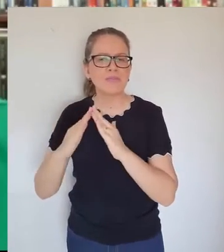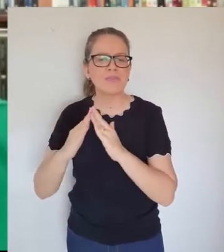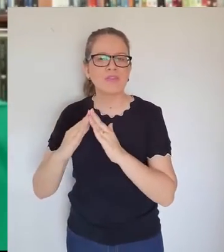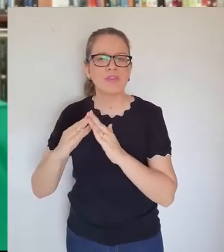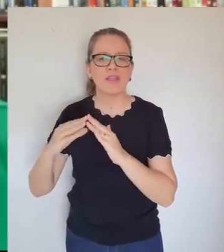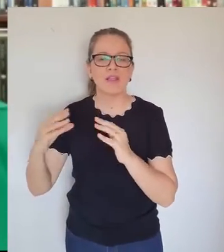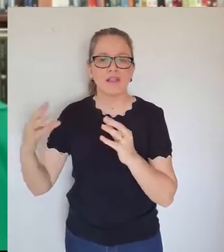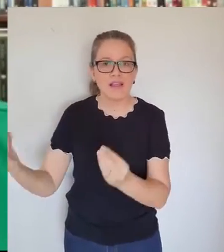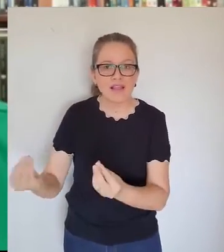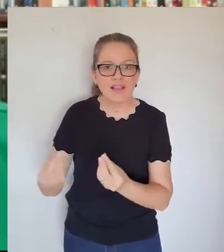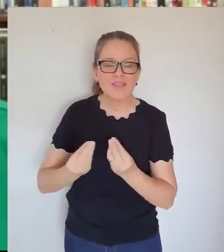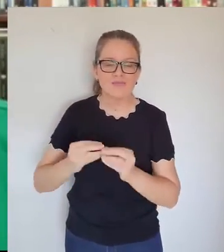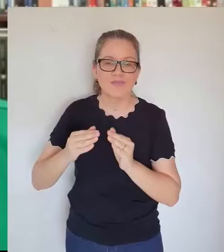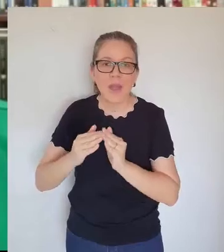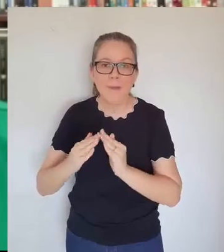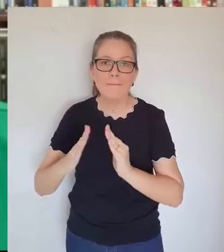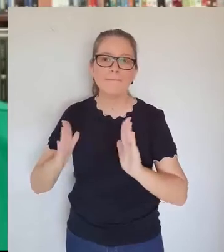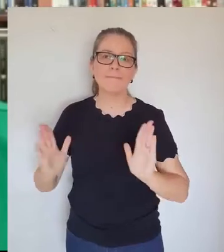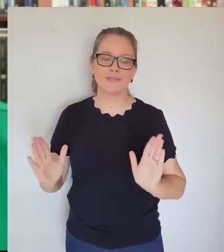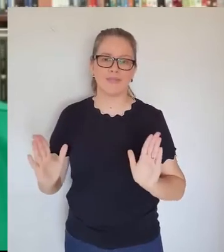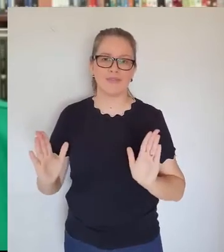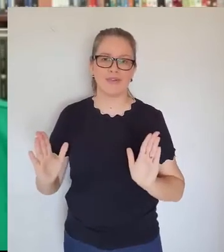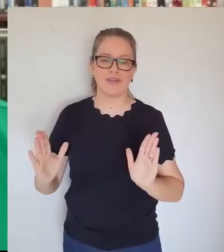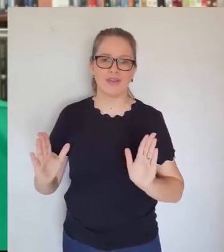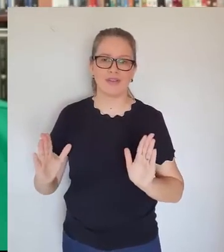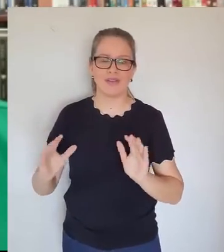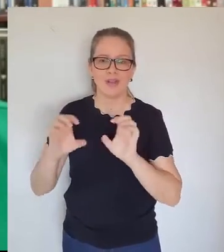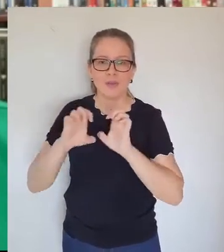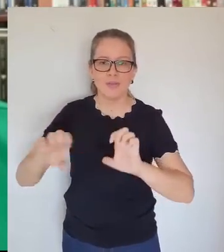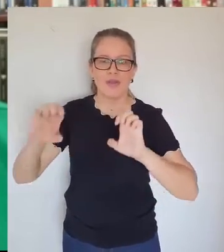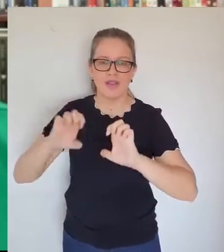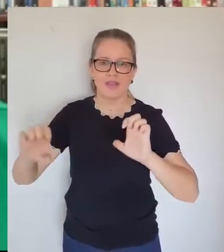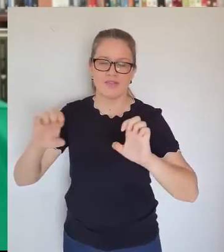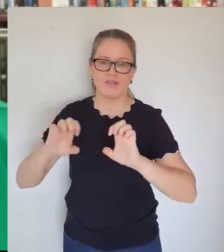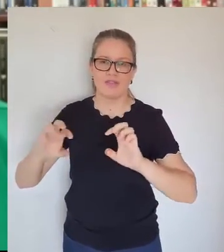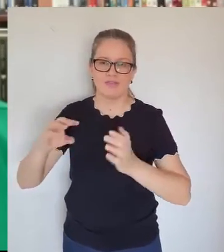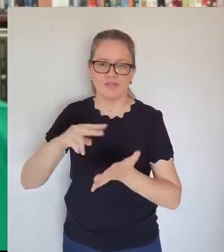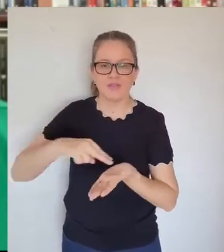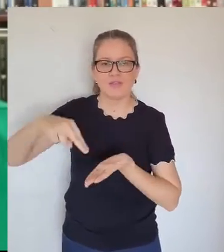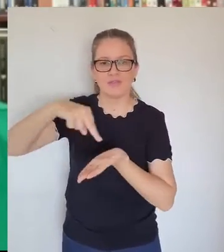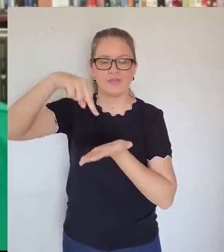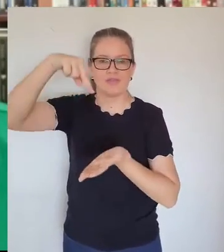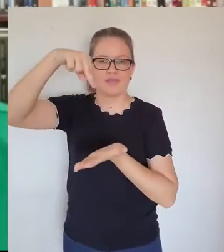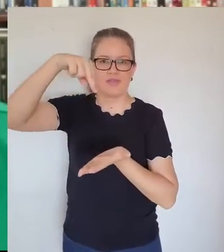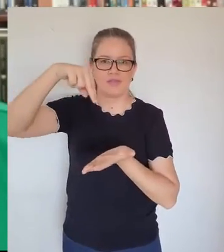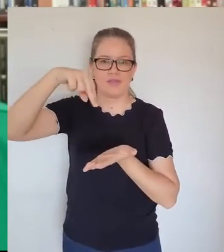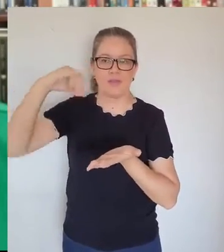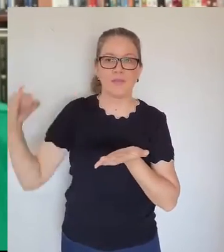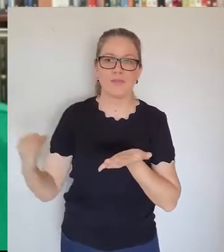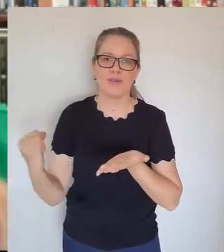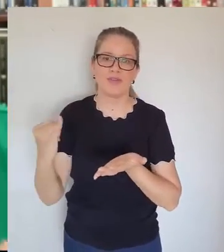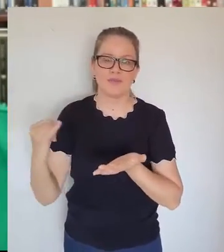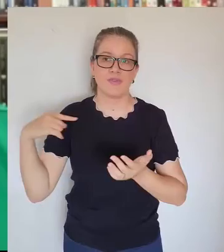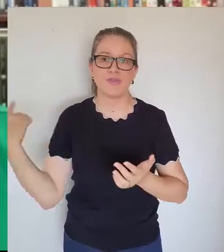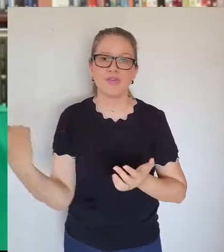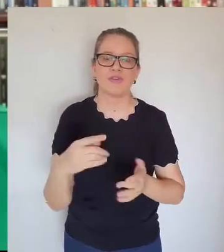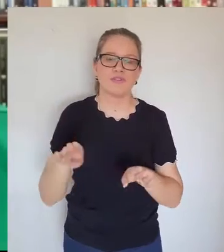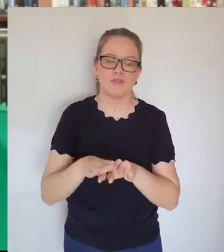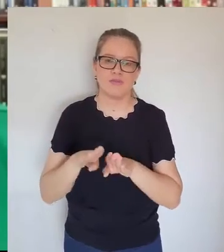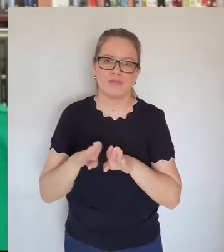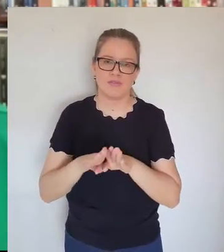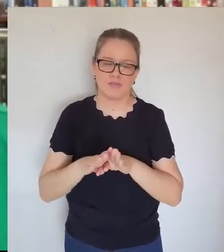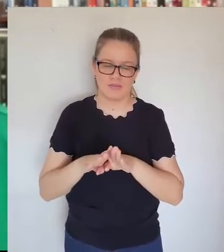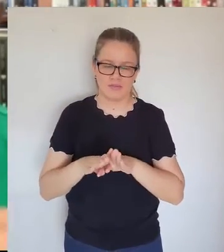de hospitalidade. Abriu a casa para o evangelho da ressurreição. E é isso que nós temos que